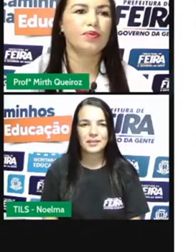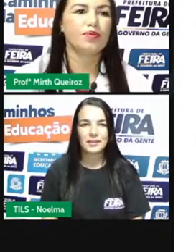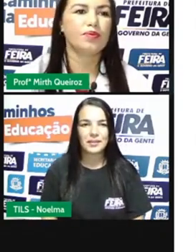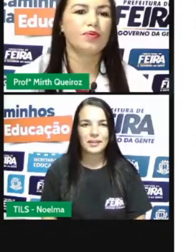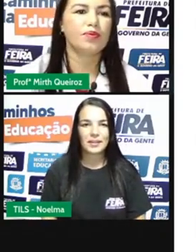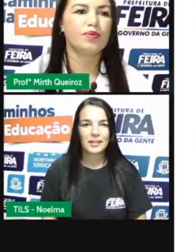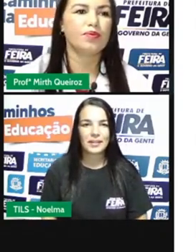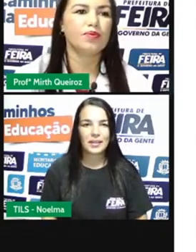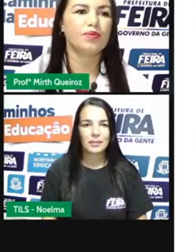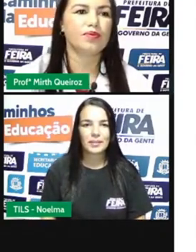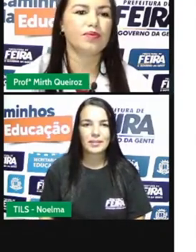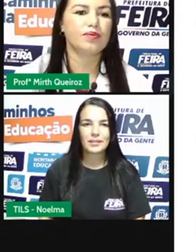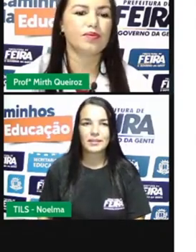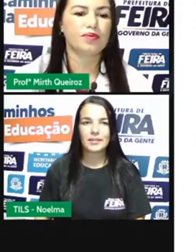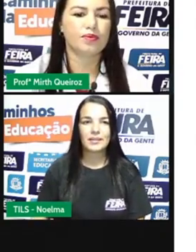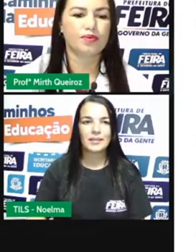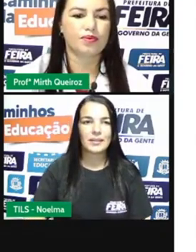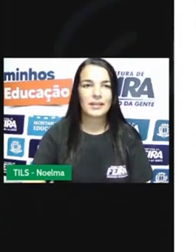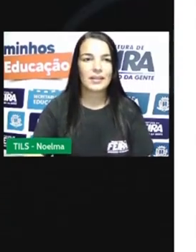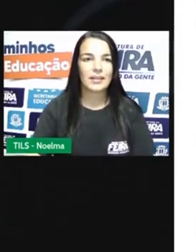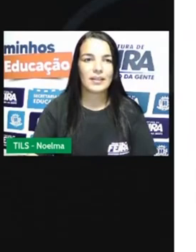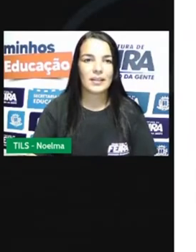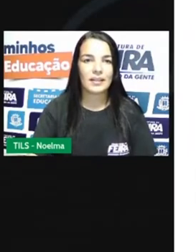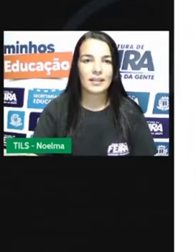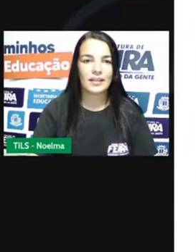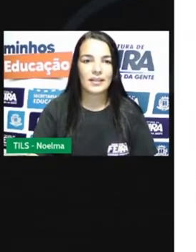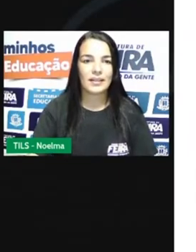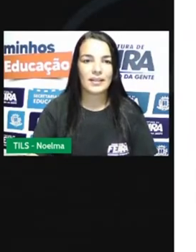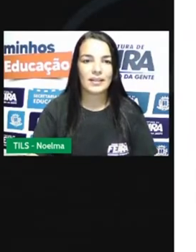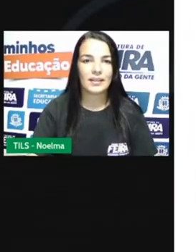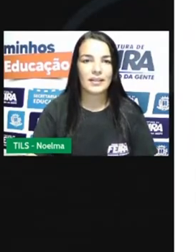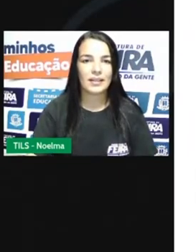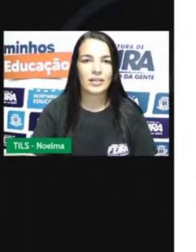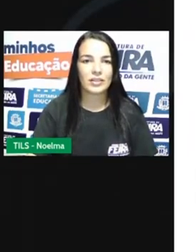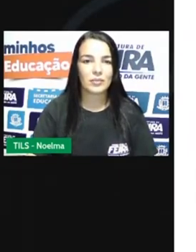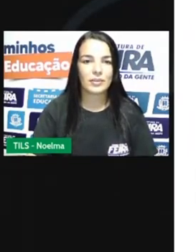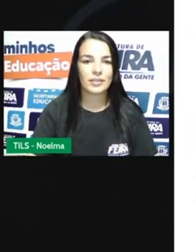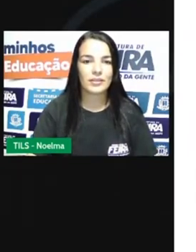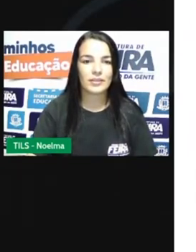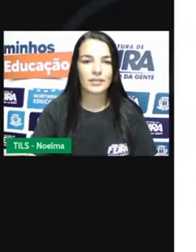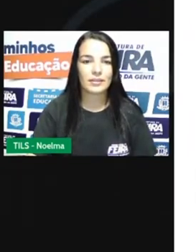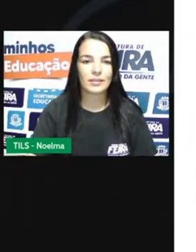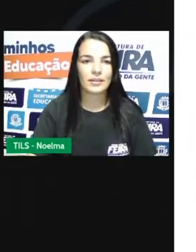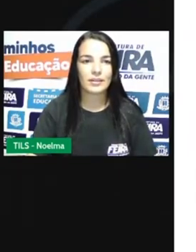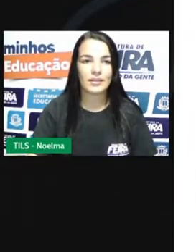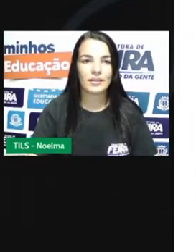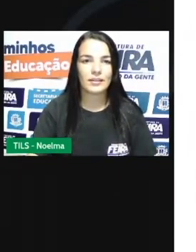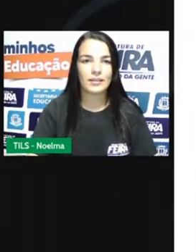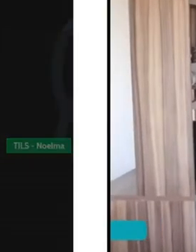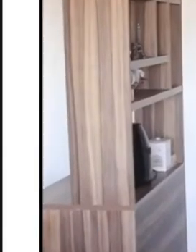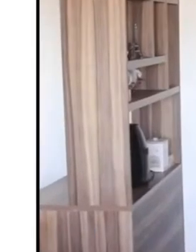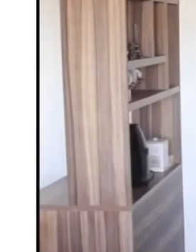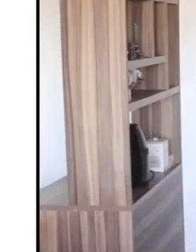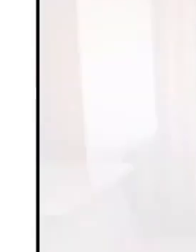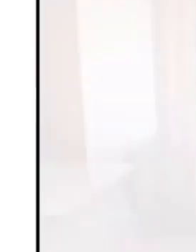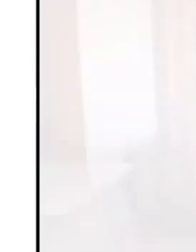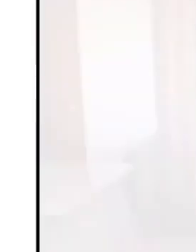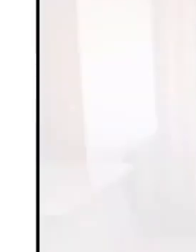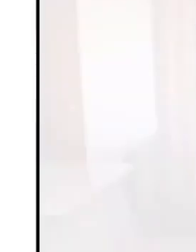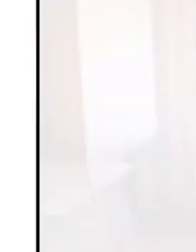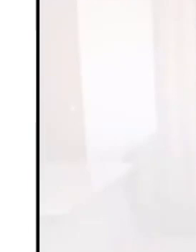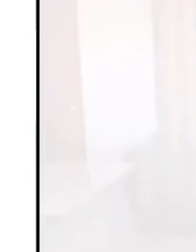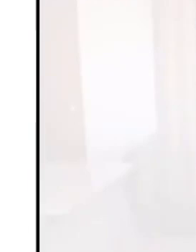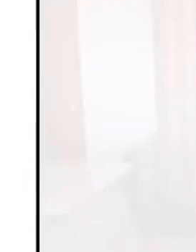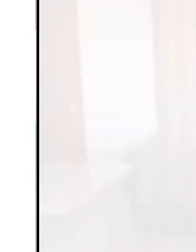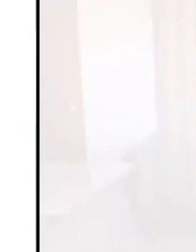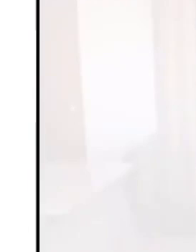vídeo? Olá, crianças! E aí, estão preparadas para mais uma aula de ginástica infantil em casa? Essa aula vai ser bastante desafiadora.